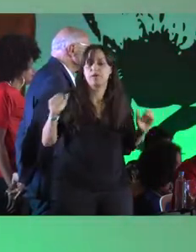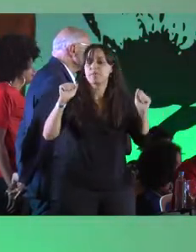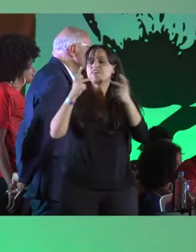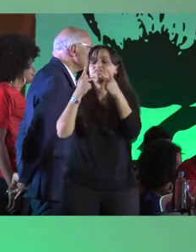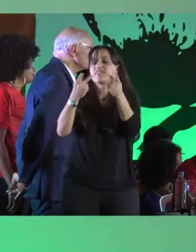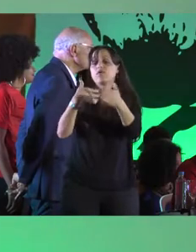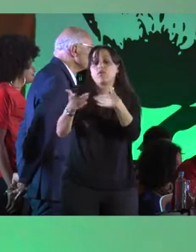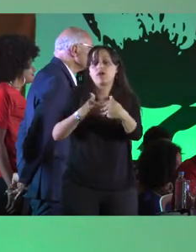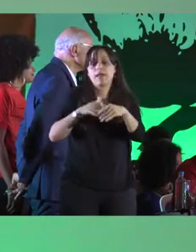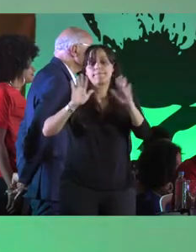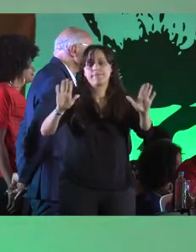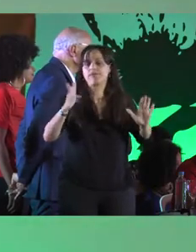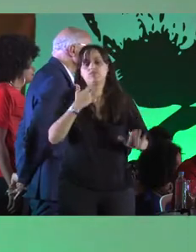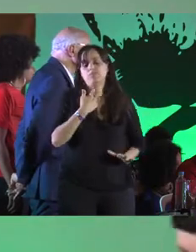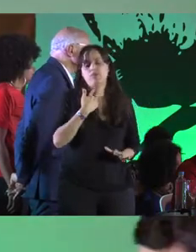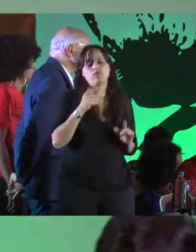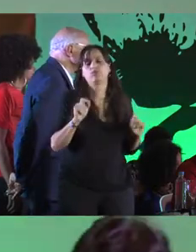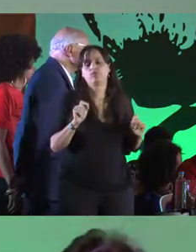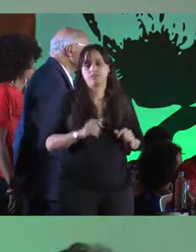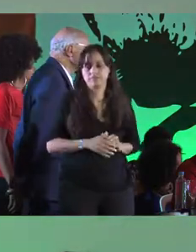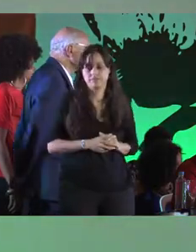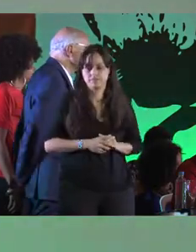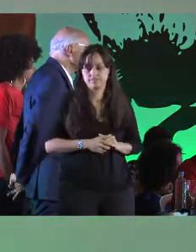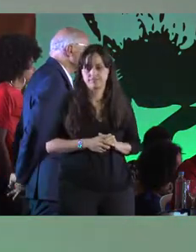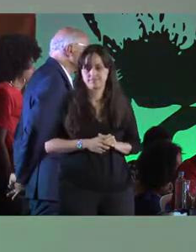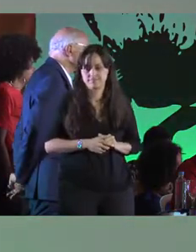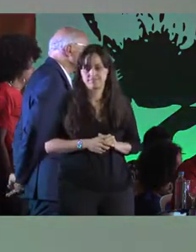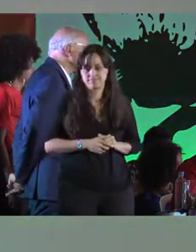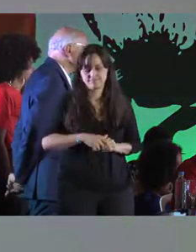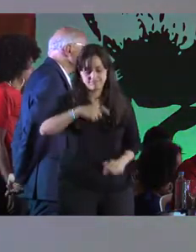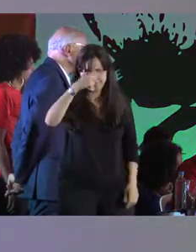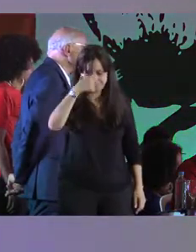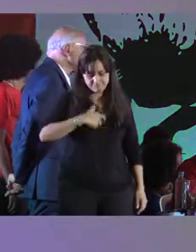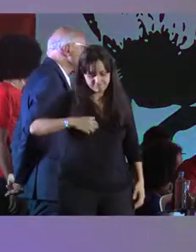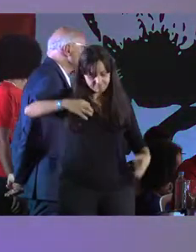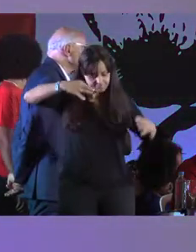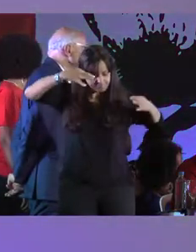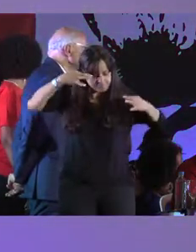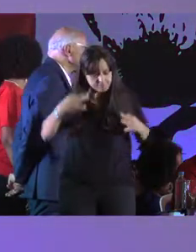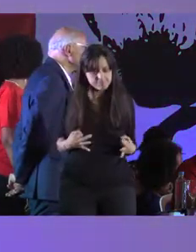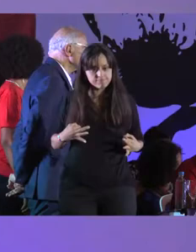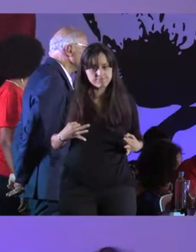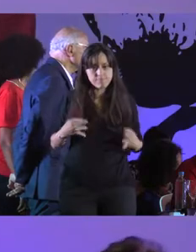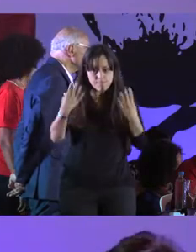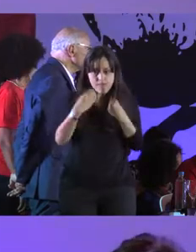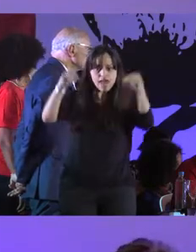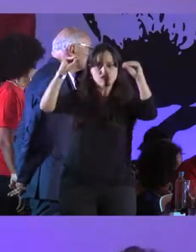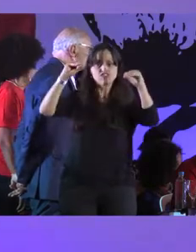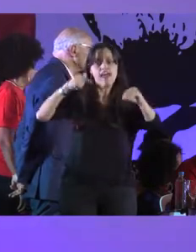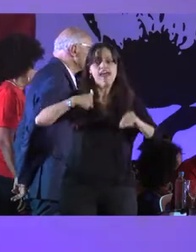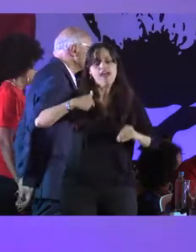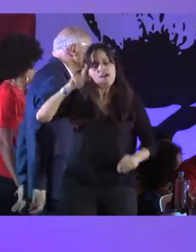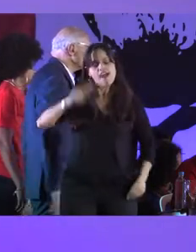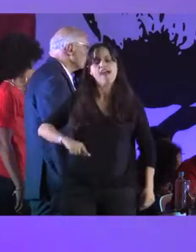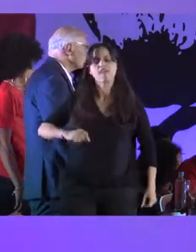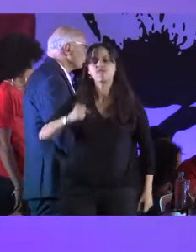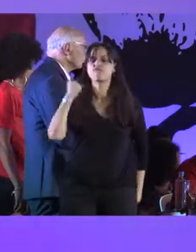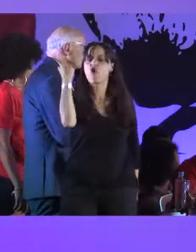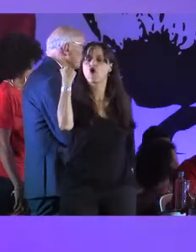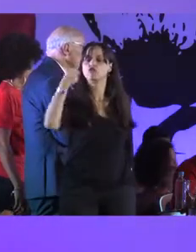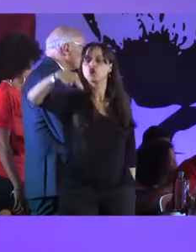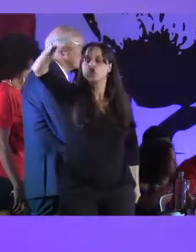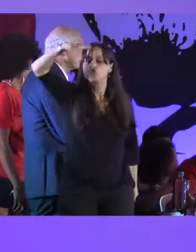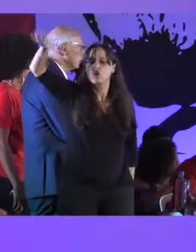o que ele quiser. O que ele não pode é mexer com a honra de um homem nordestino que, se tem uma